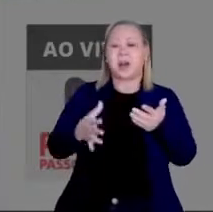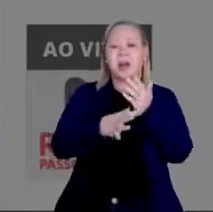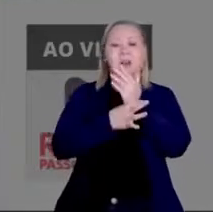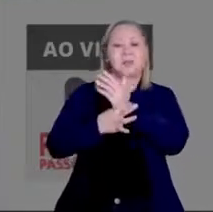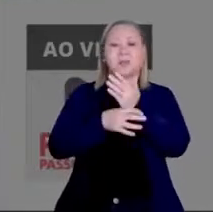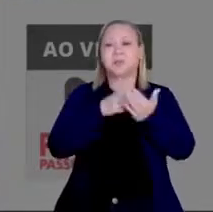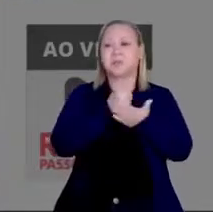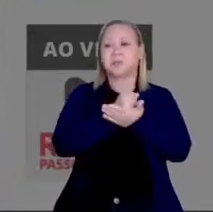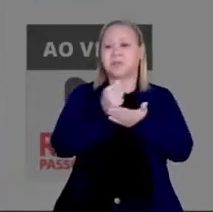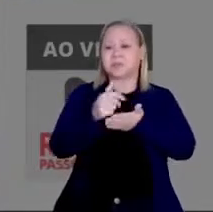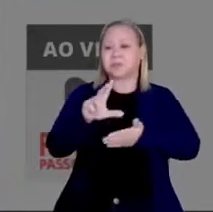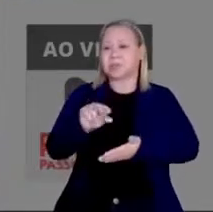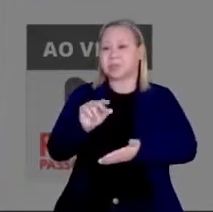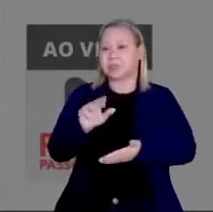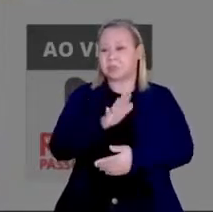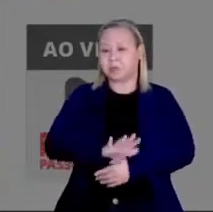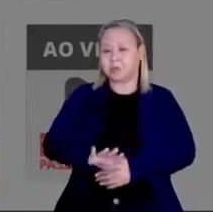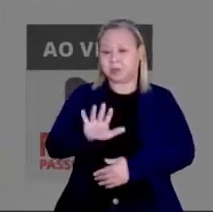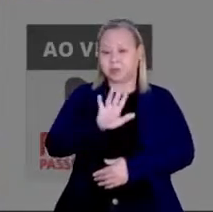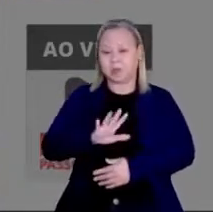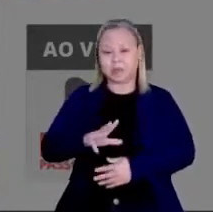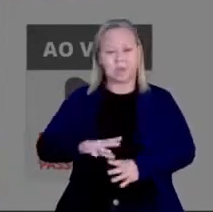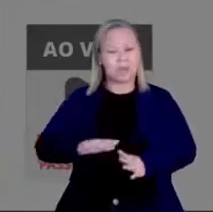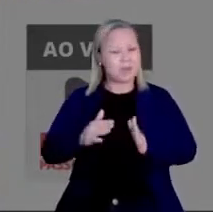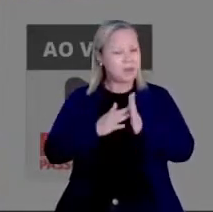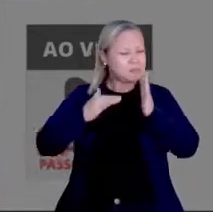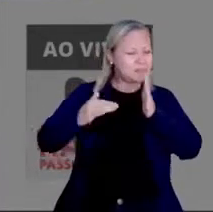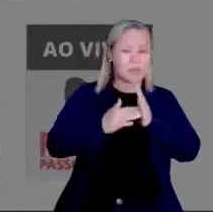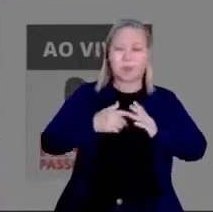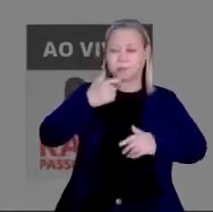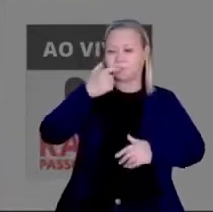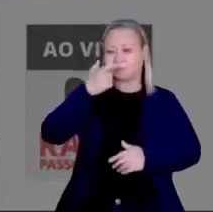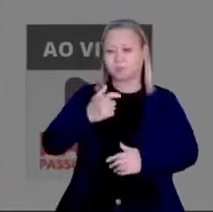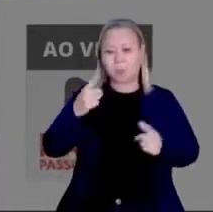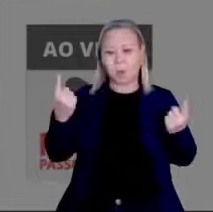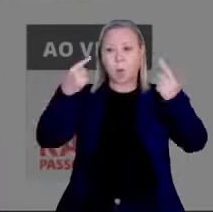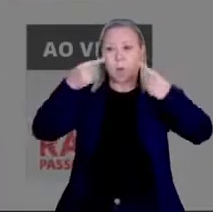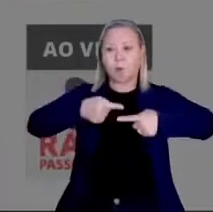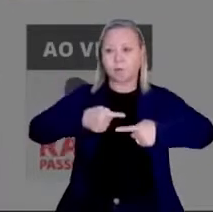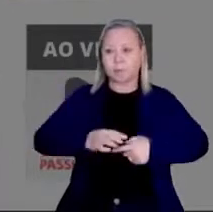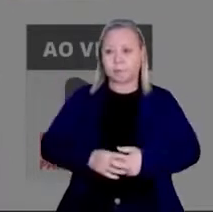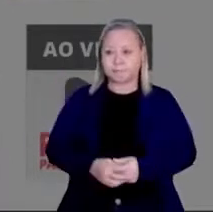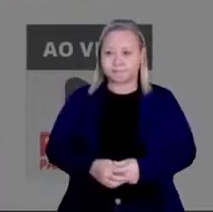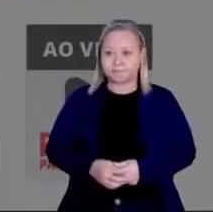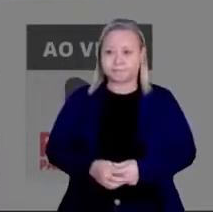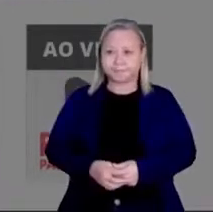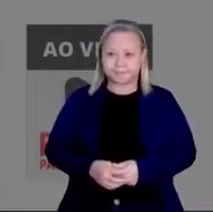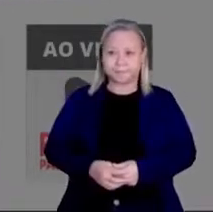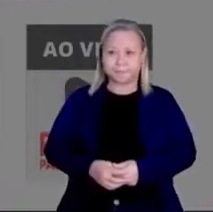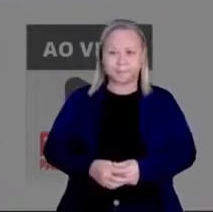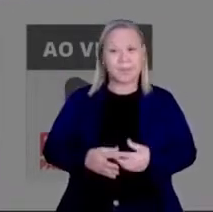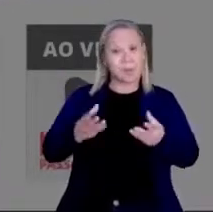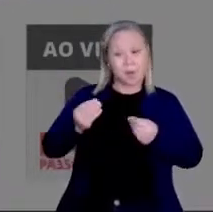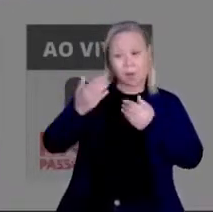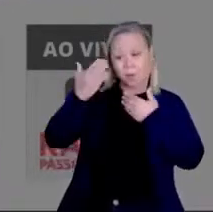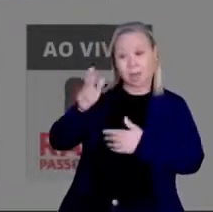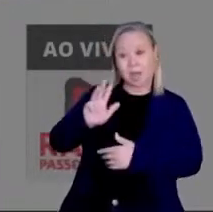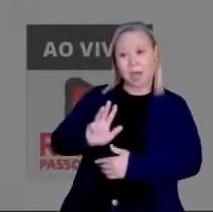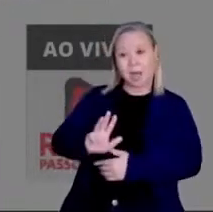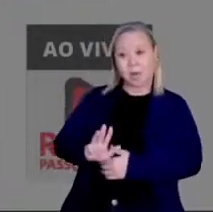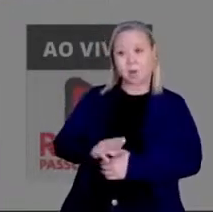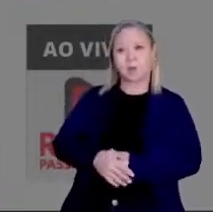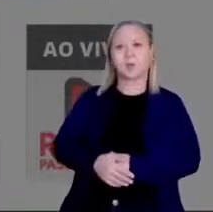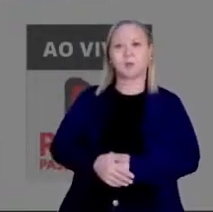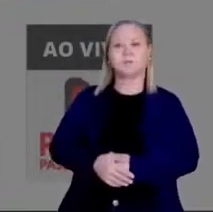todos esses municípios, para a questão da economia familiar, da agricultura, do turismo, da pesca, mas tem um ponto que o governo hoje